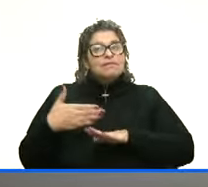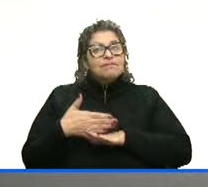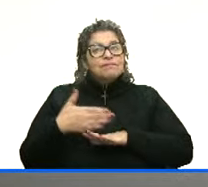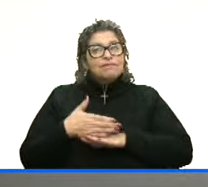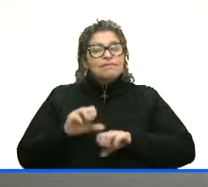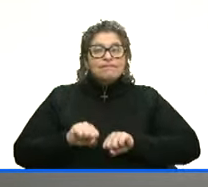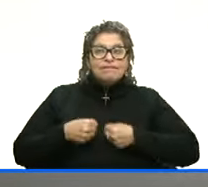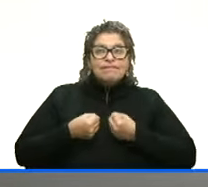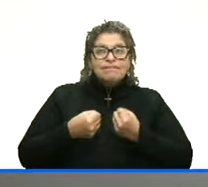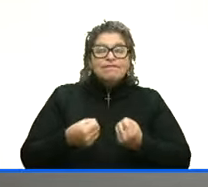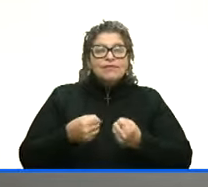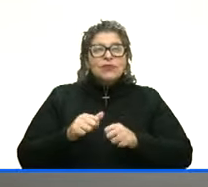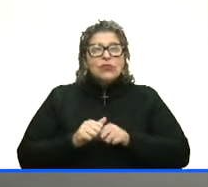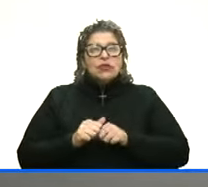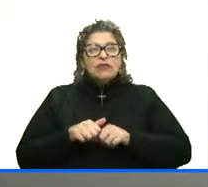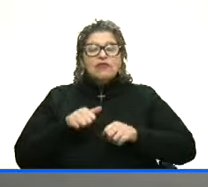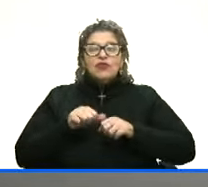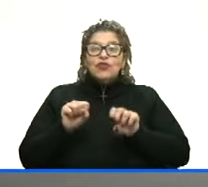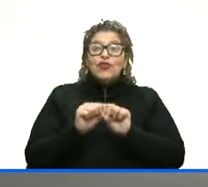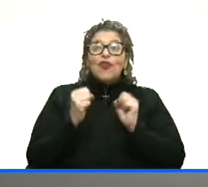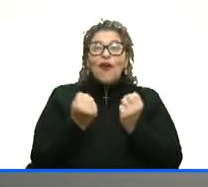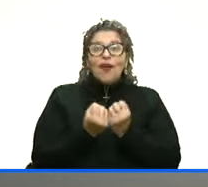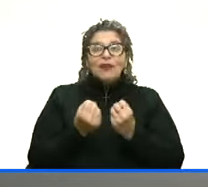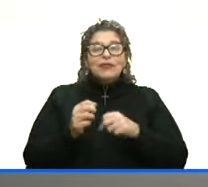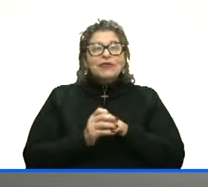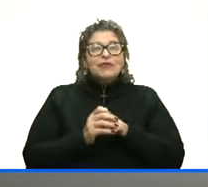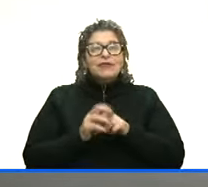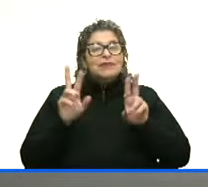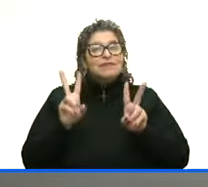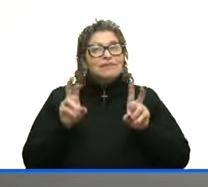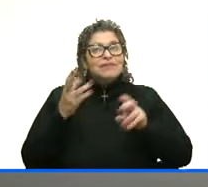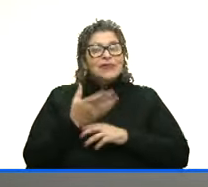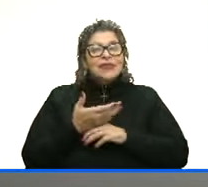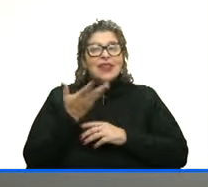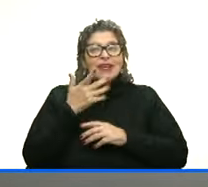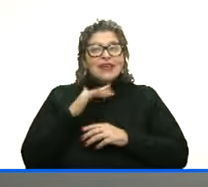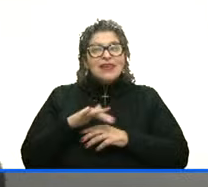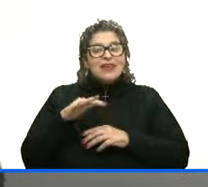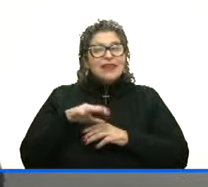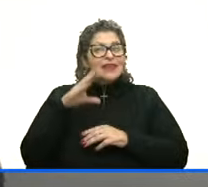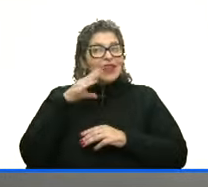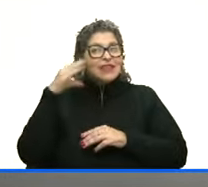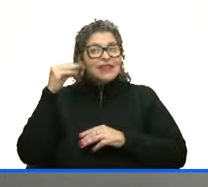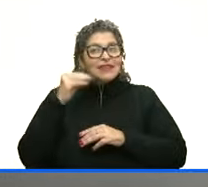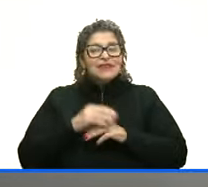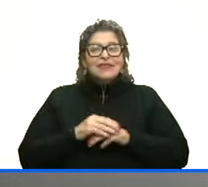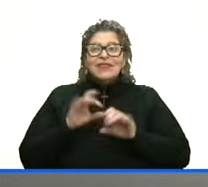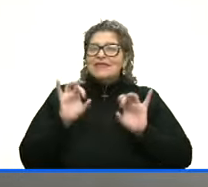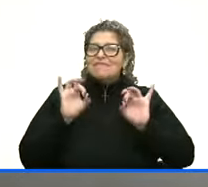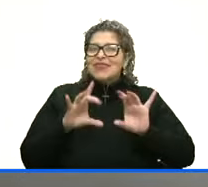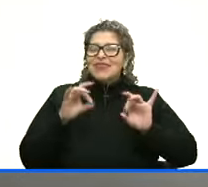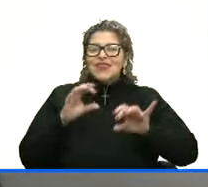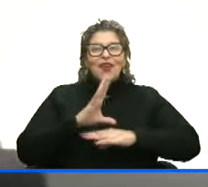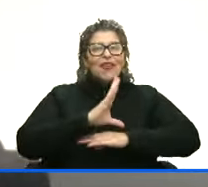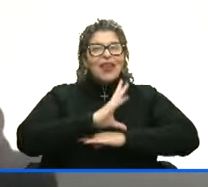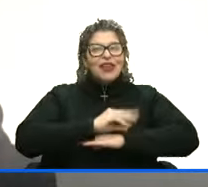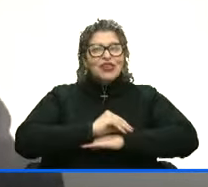Participante ativa de todos os outros fóruns relativos à criança e adolescente, em especial os da Restinga.